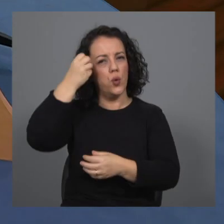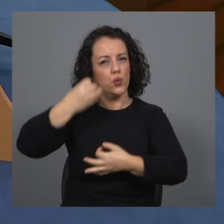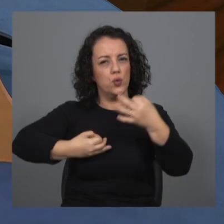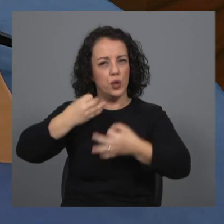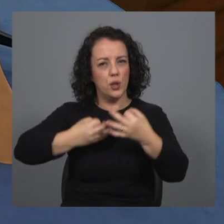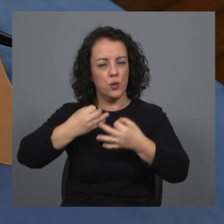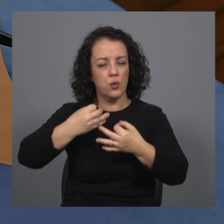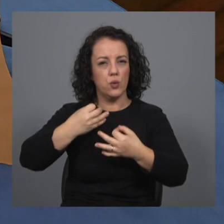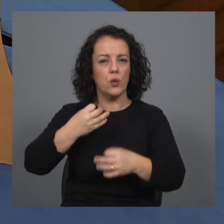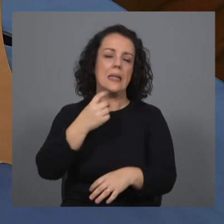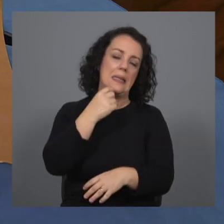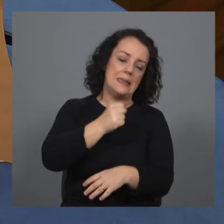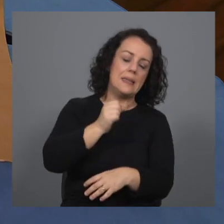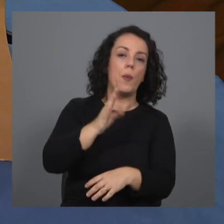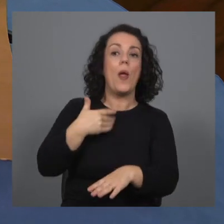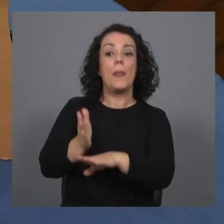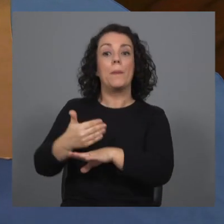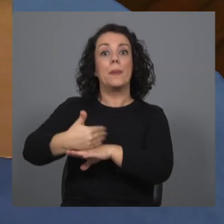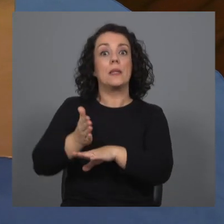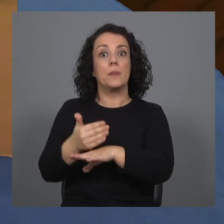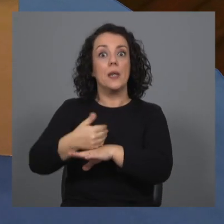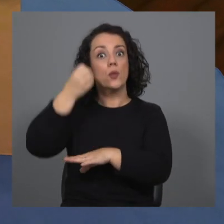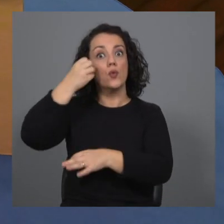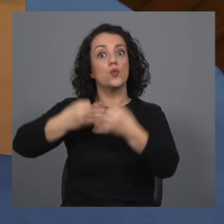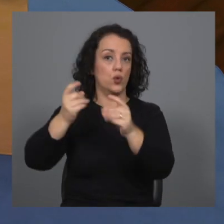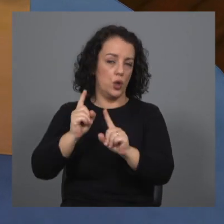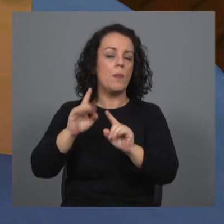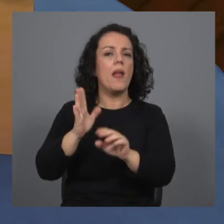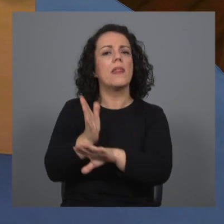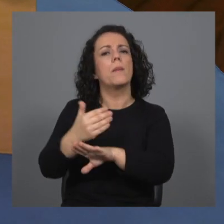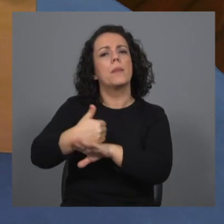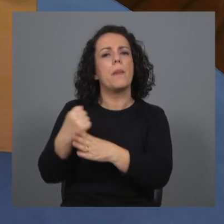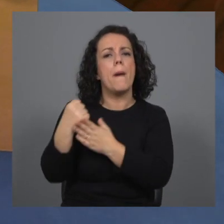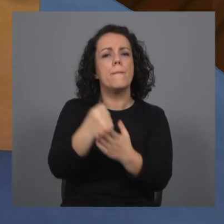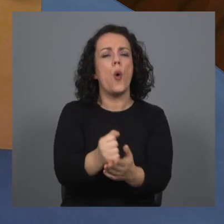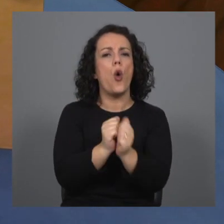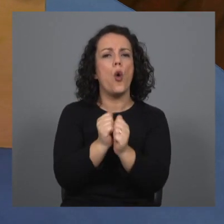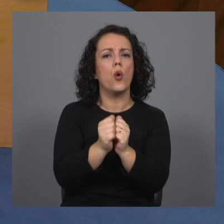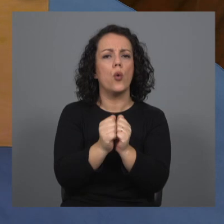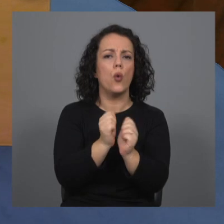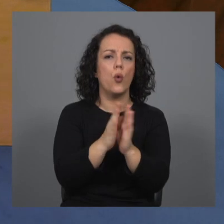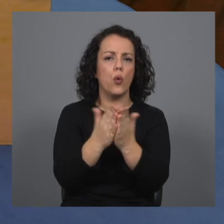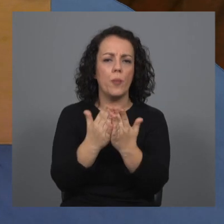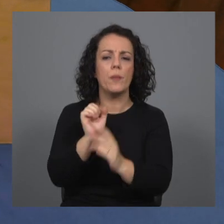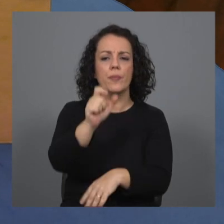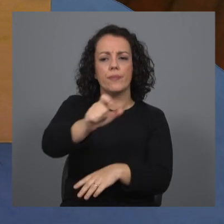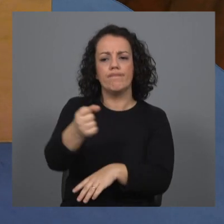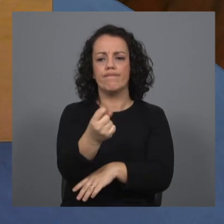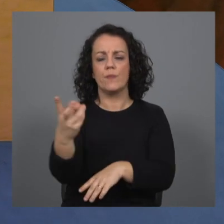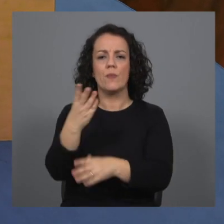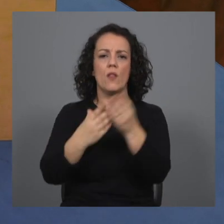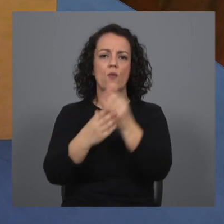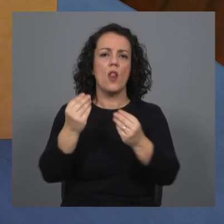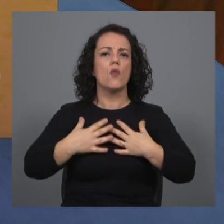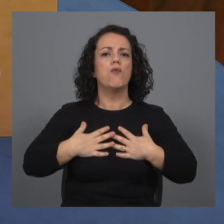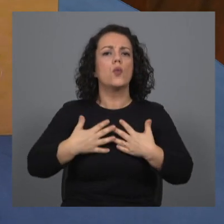um departamento jurídico, mas temos um departamento de apoio documental que funciona com voluntários, com advogados voluntários que nos ajudam